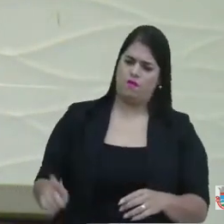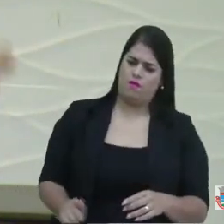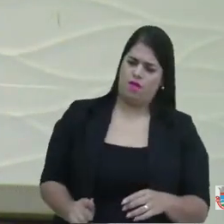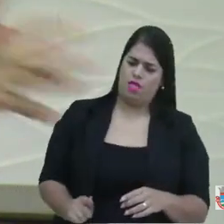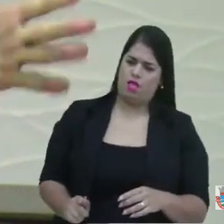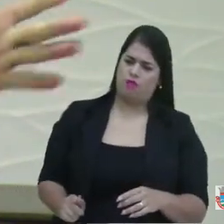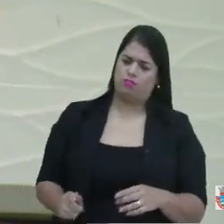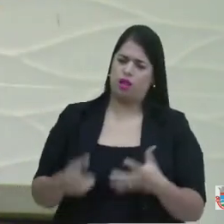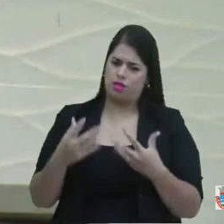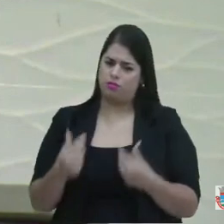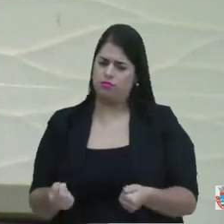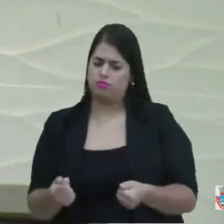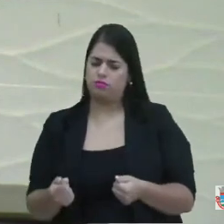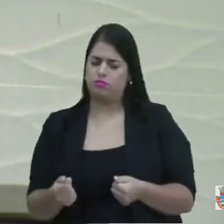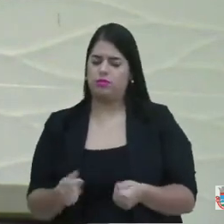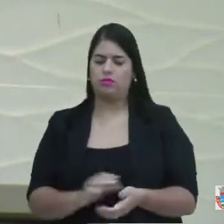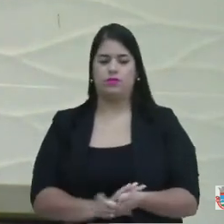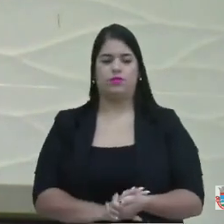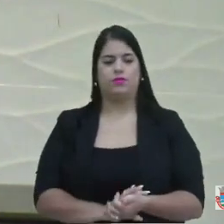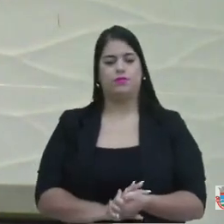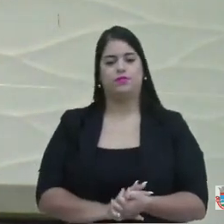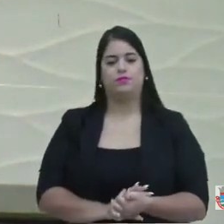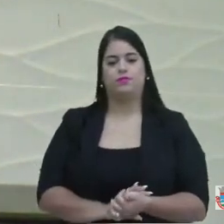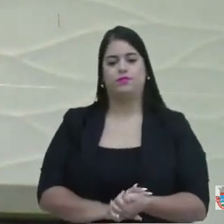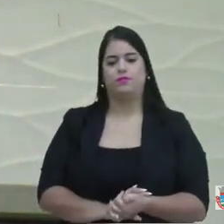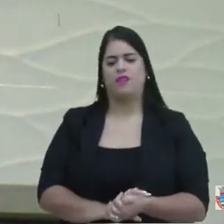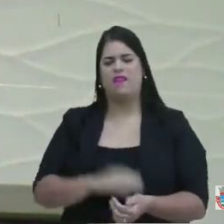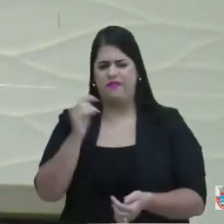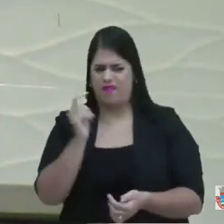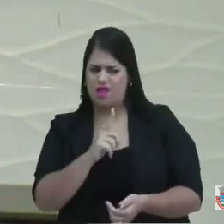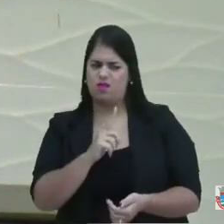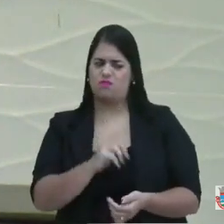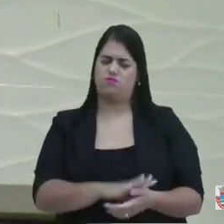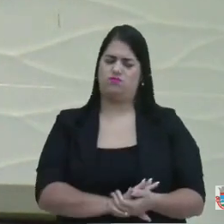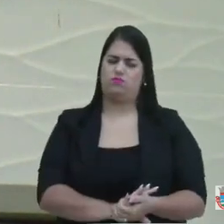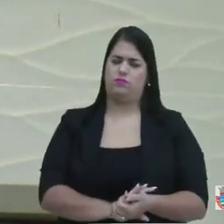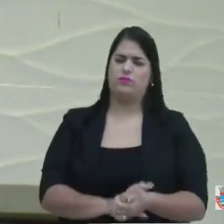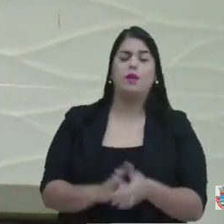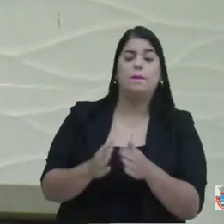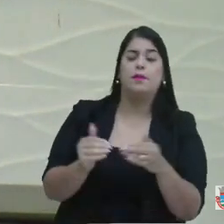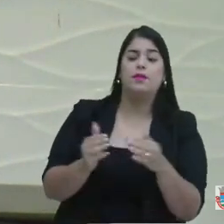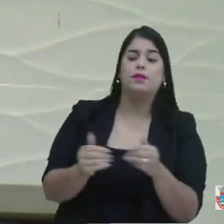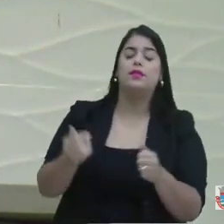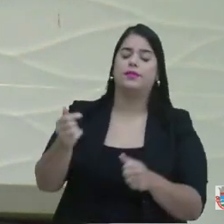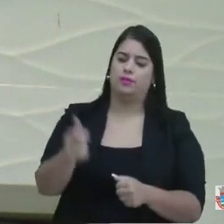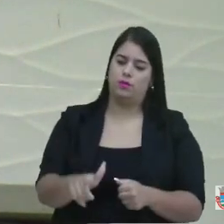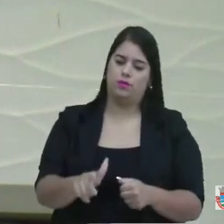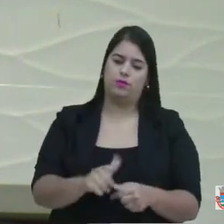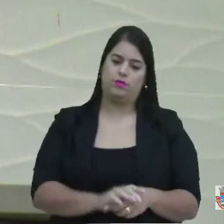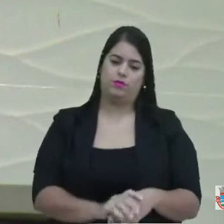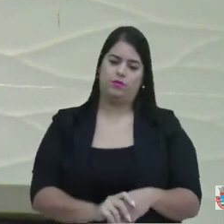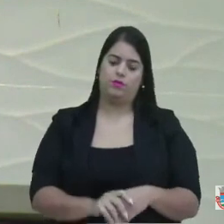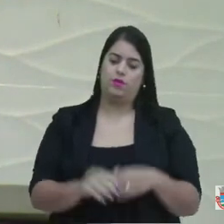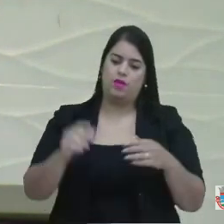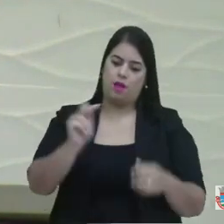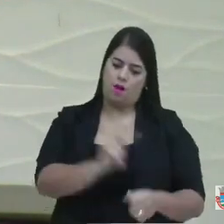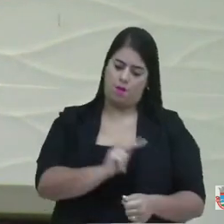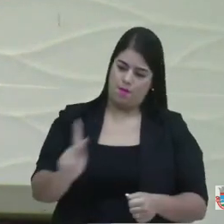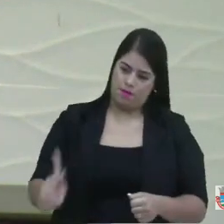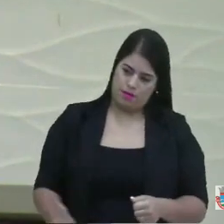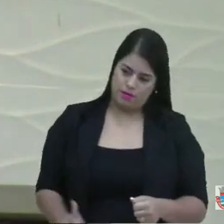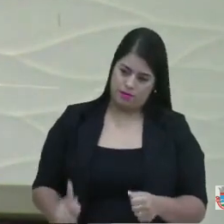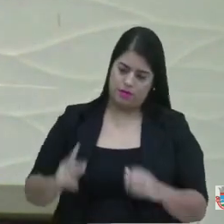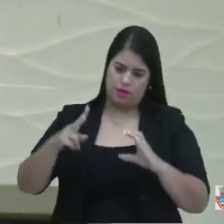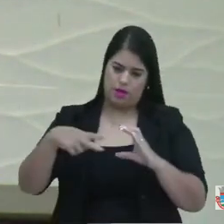da deputada Tossiaga para a Vila do Espírito Santo. Mas isso não é feio. Eu quero pedir mais uma vez ao presidente dessa casa,